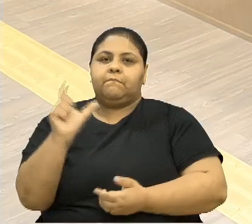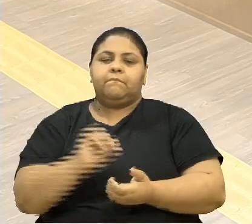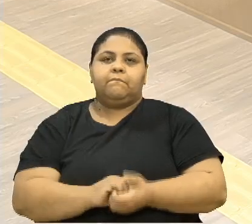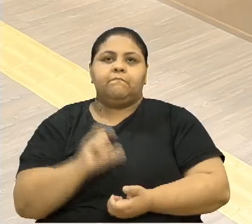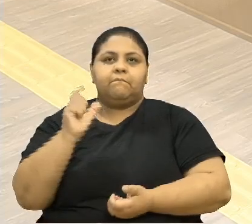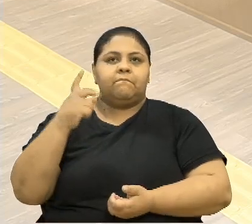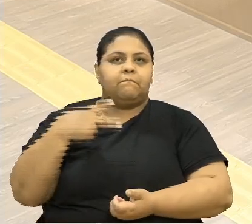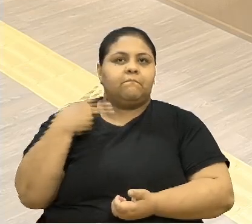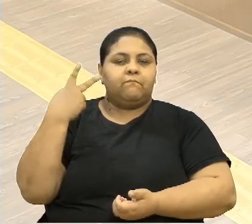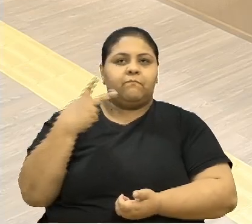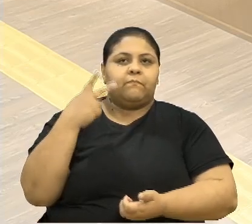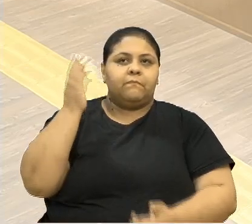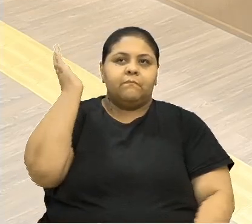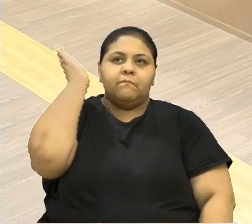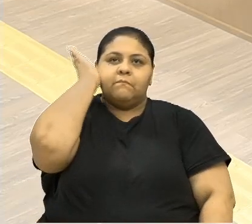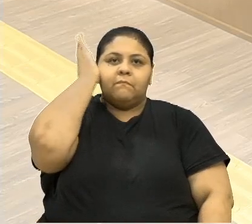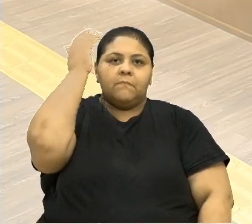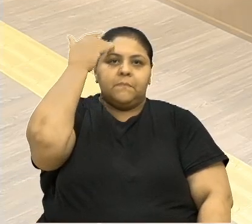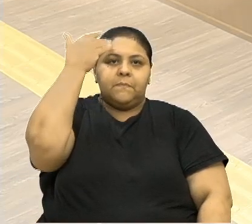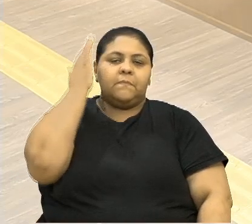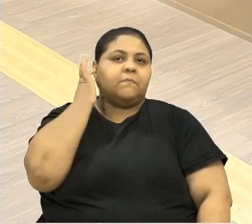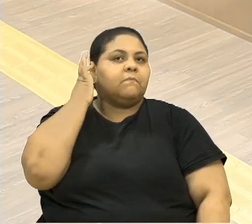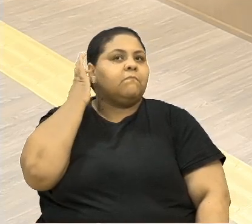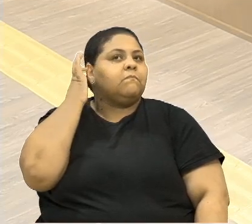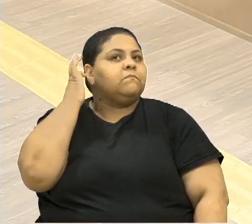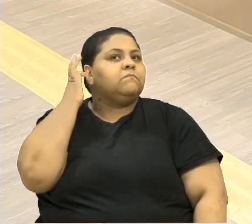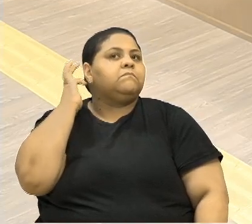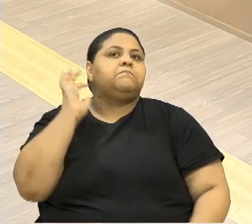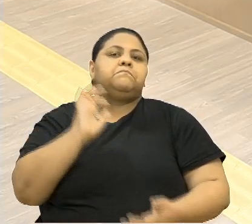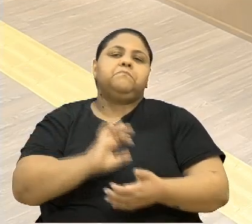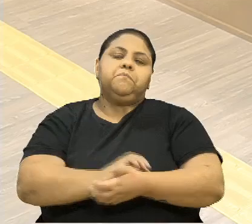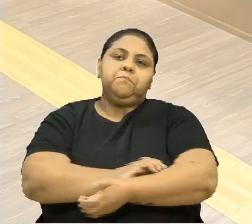palavra, o vereador Felipe Grêmio Maier.